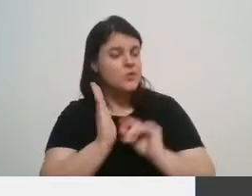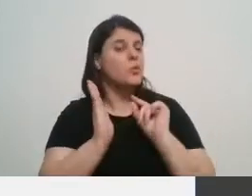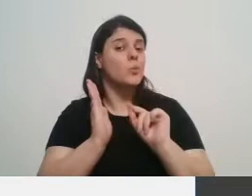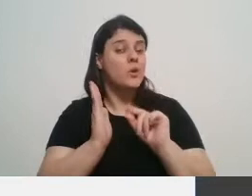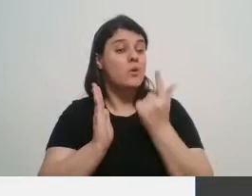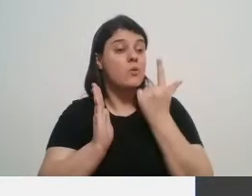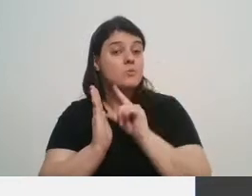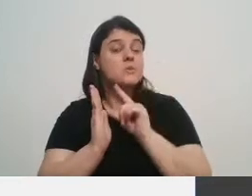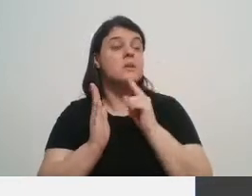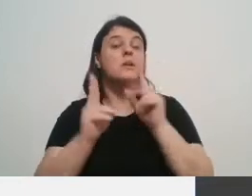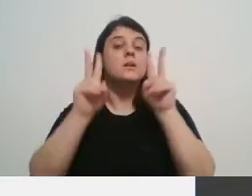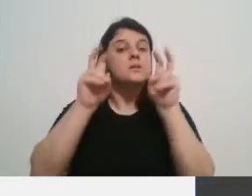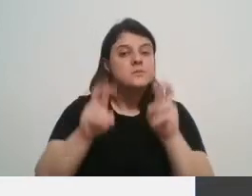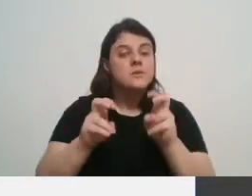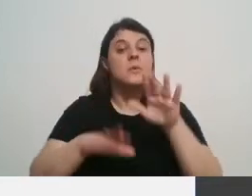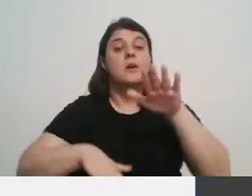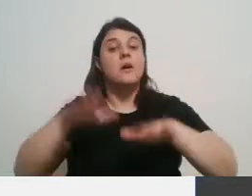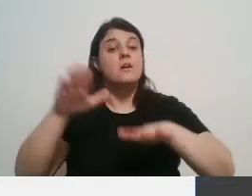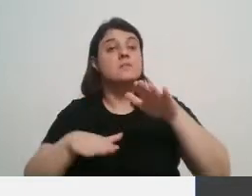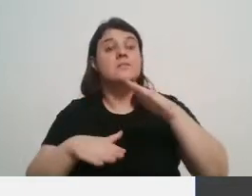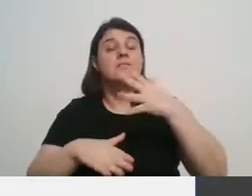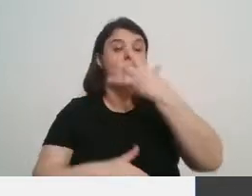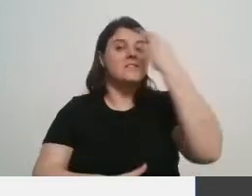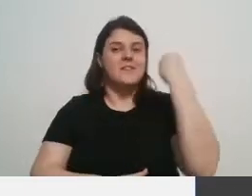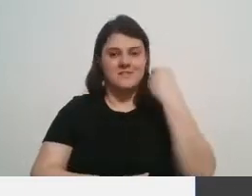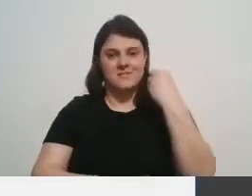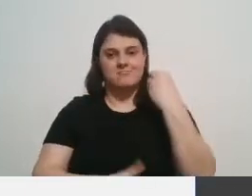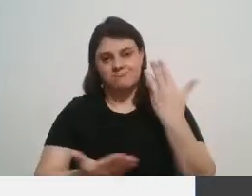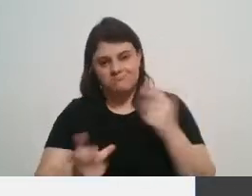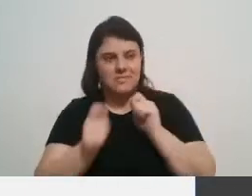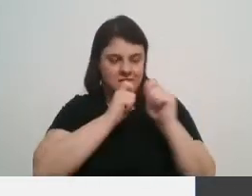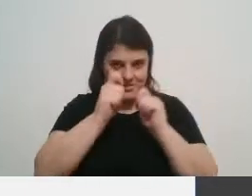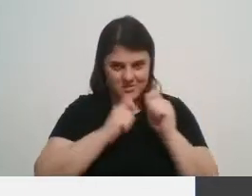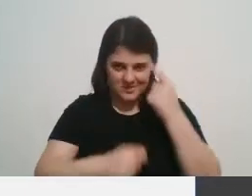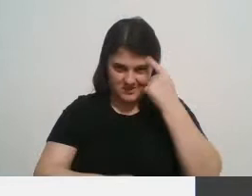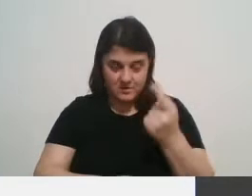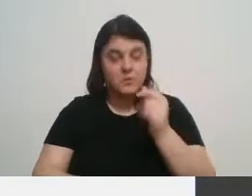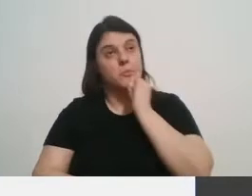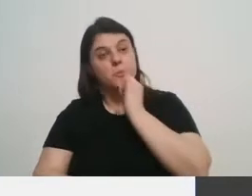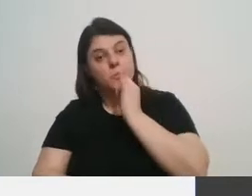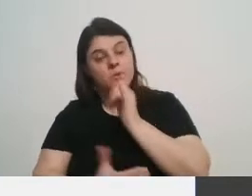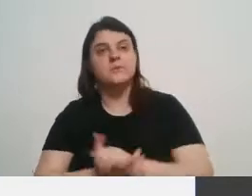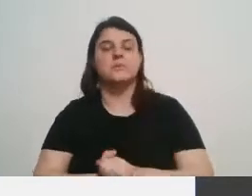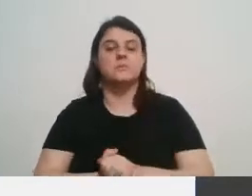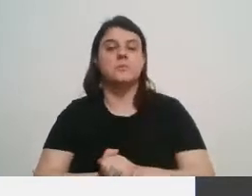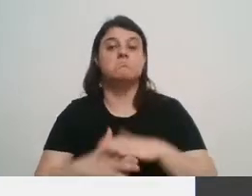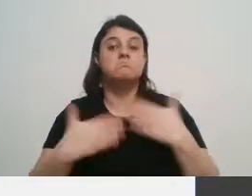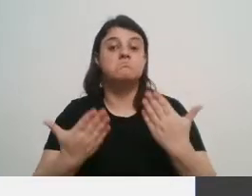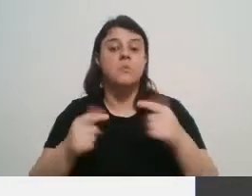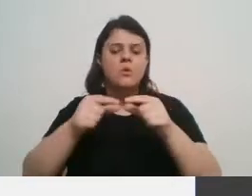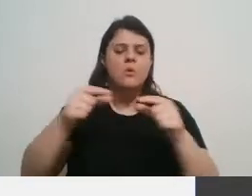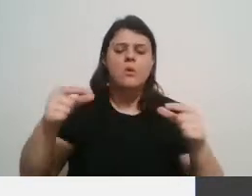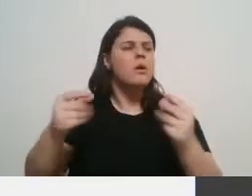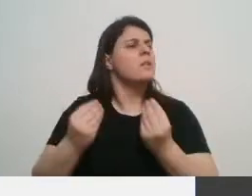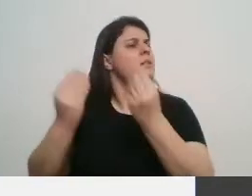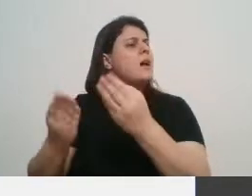alguns assuntos que muitas vezes escapam desse tipo de entrevista, né? Por exemplo, para quem que o negativo era